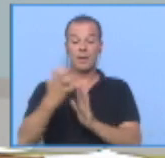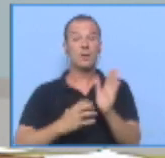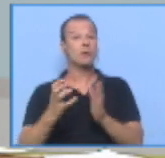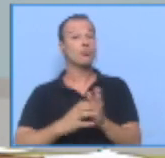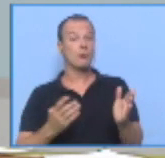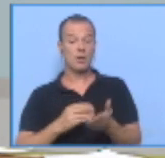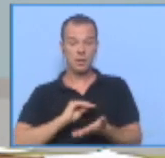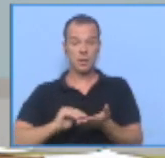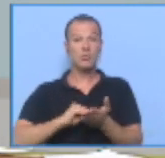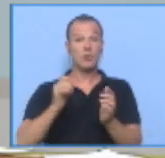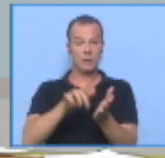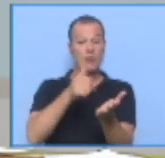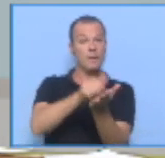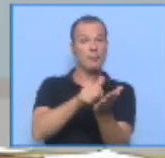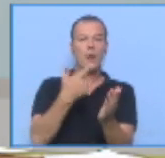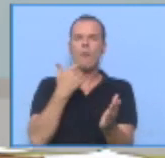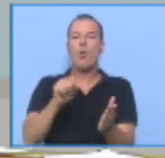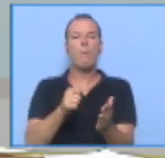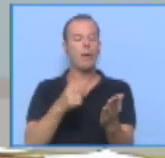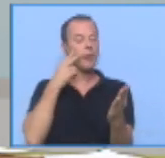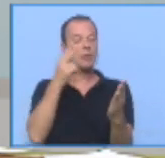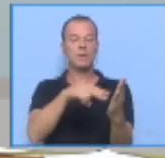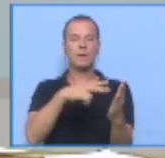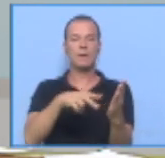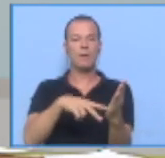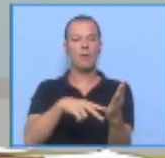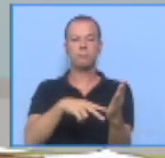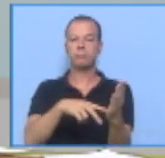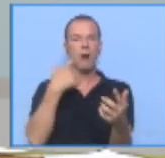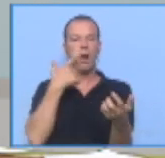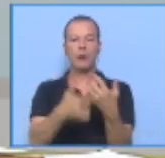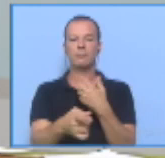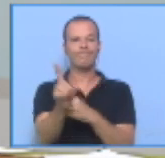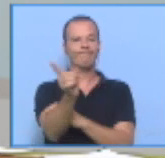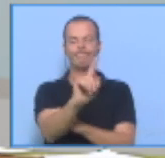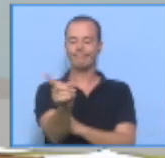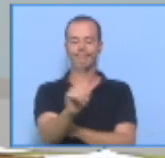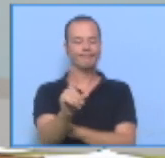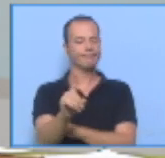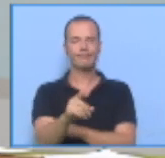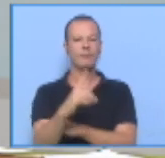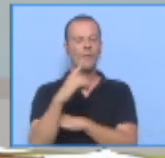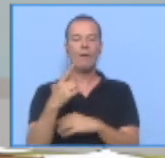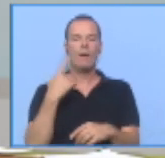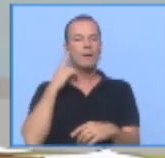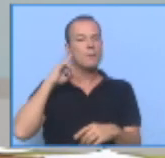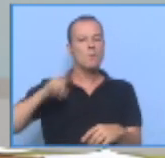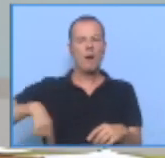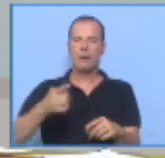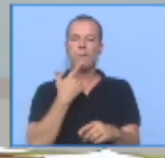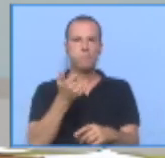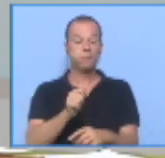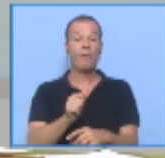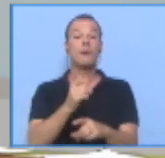Sagrada Escritura não podem ser lidos simplesmente na sua literalidade. Não podemos ignorar essa literalidade, é óbvio, foram